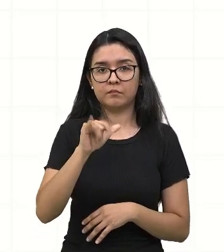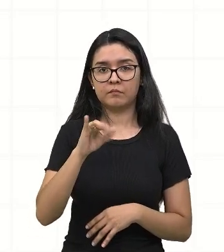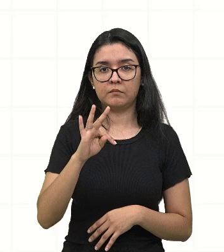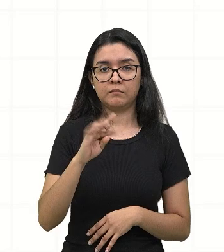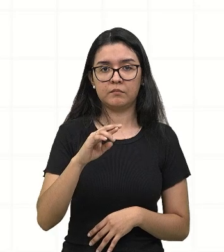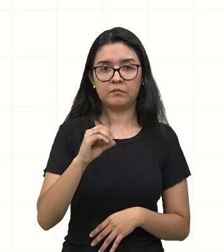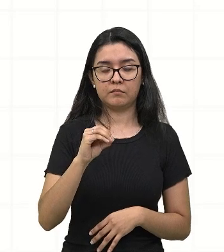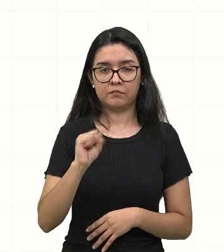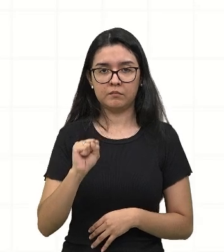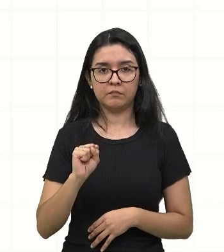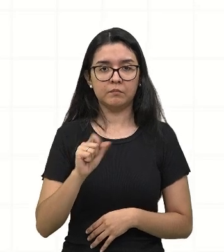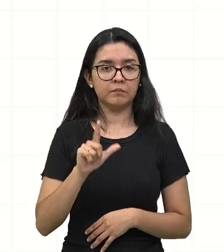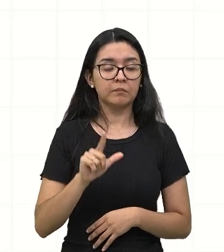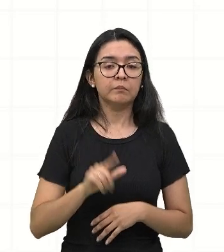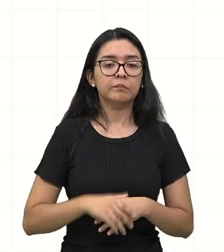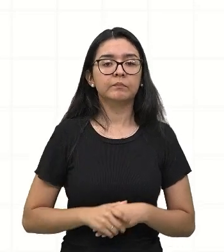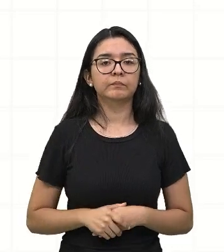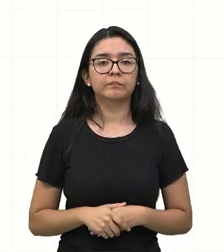litros.